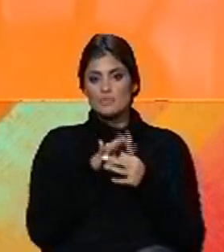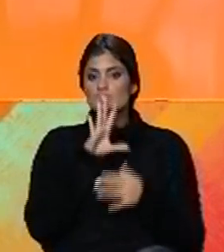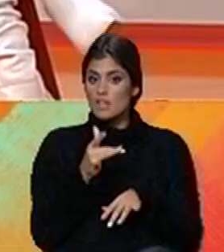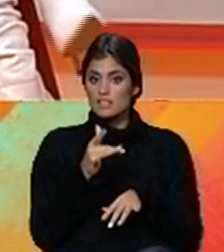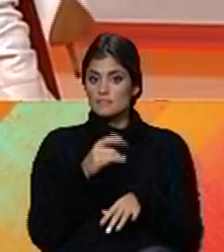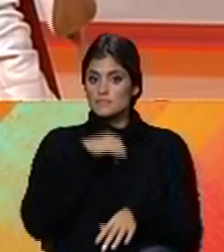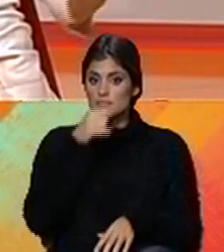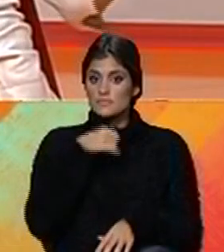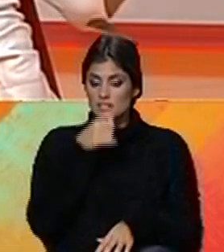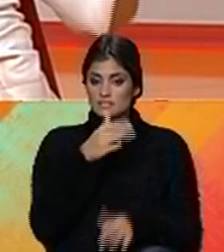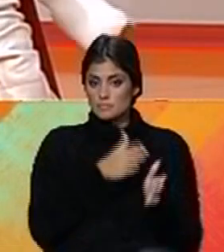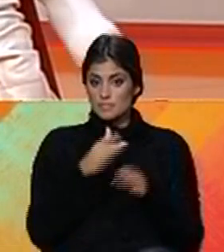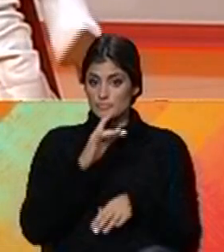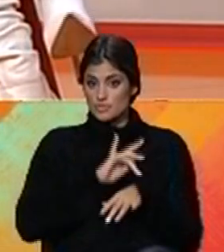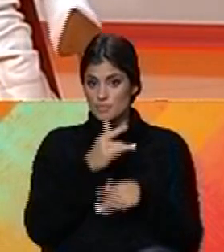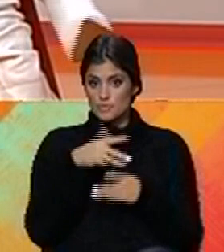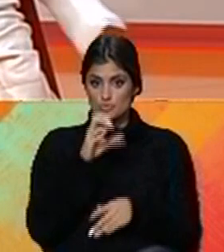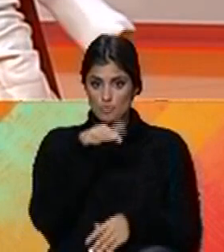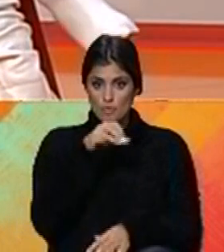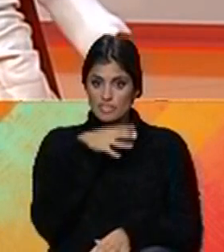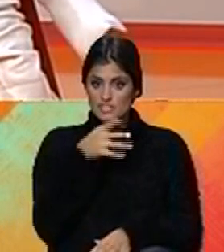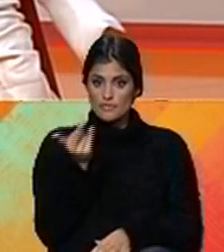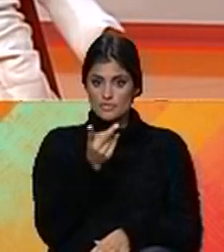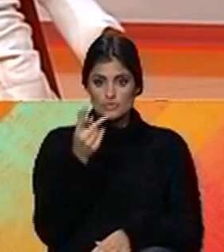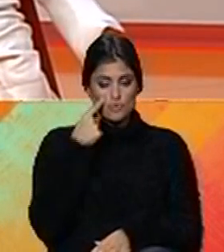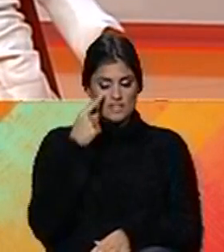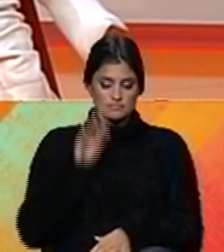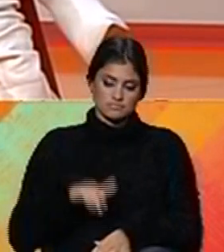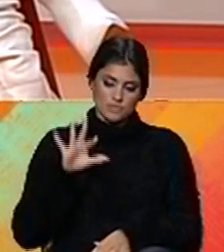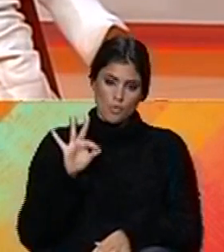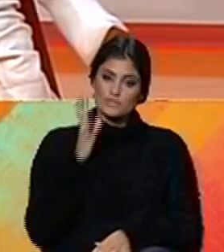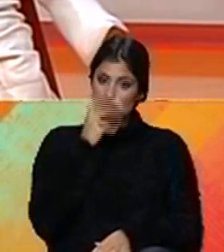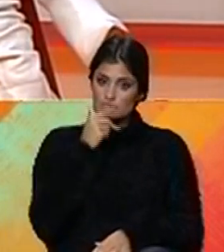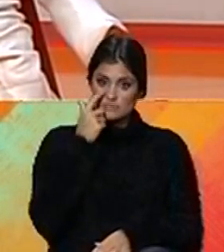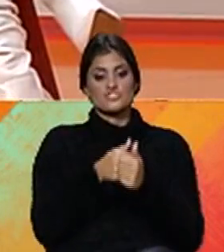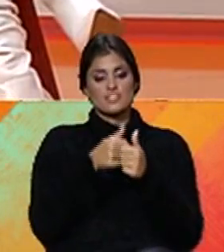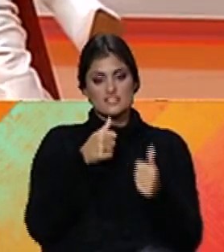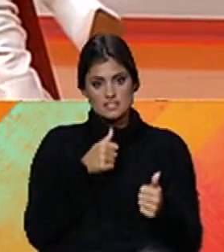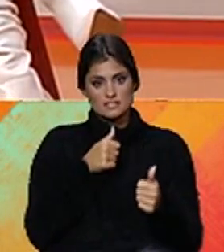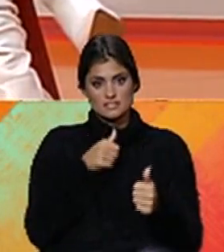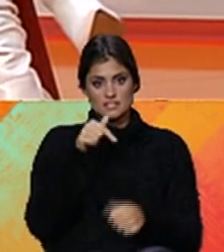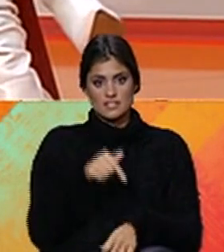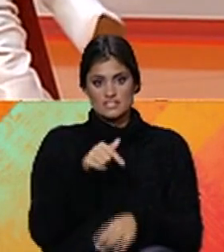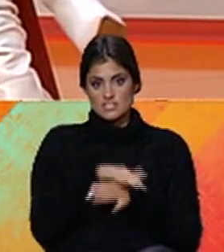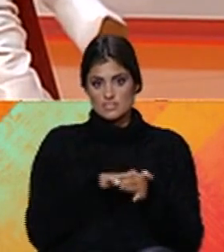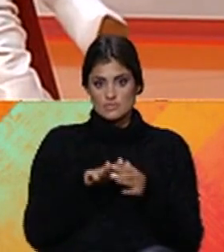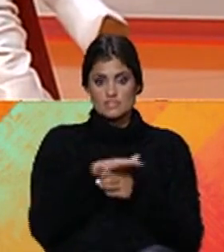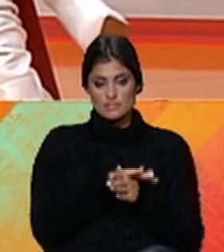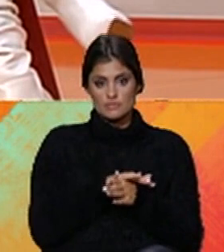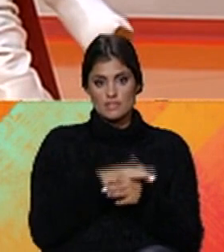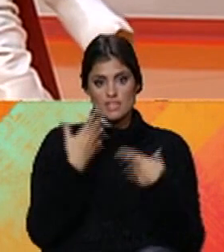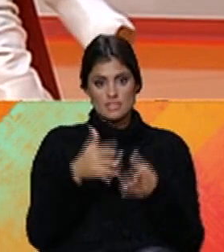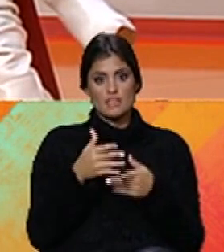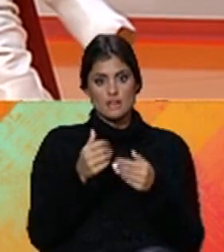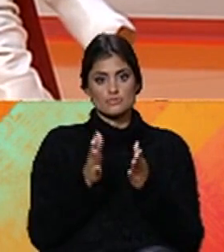a mãe já falou profissional. Mas o João há pouco referiu que vocês conhecem-se desde os 4 anos. Exatamente, é isso, não é? Portanto, exatamente. Desde o infantil. E nestas circunstâncias torna